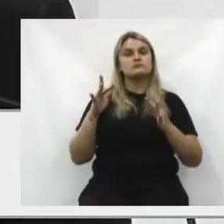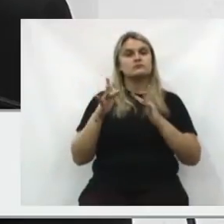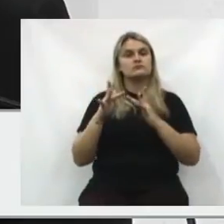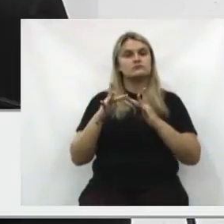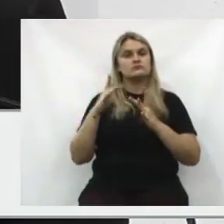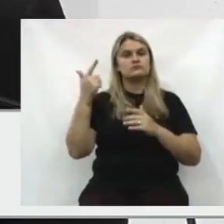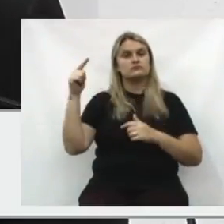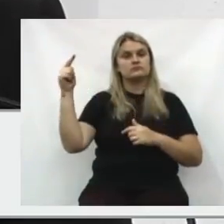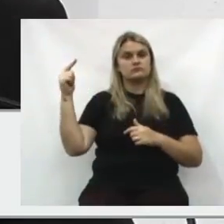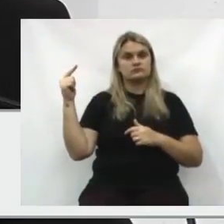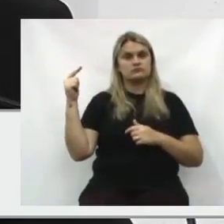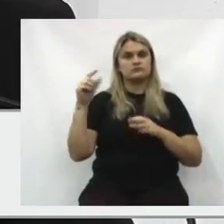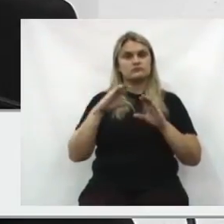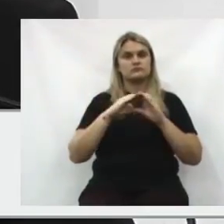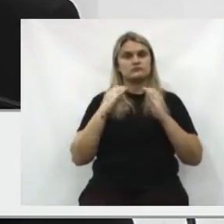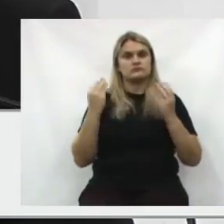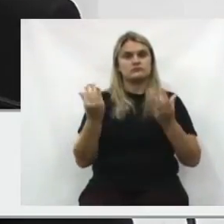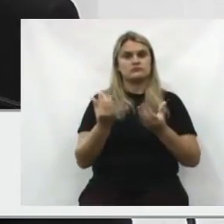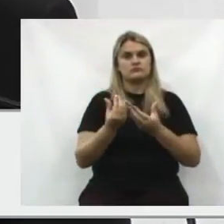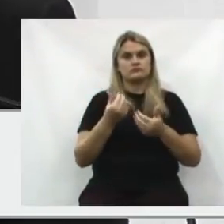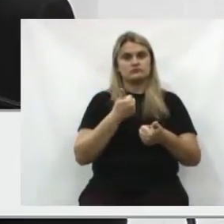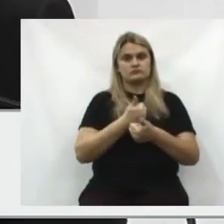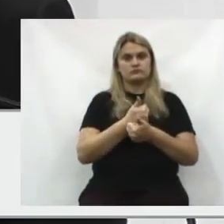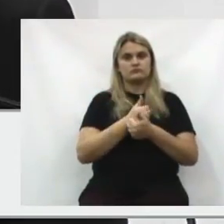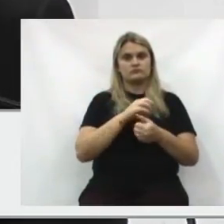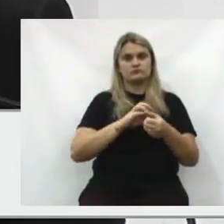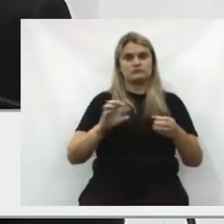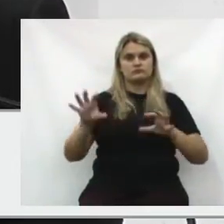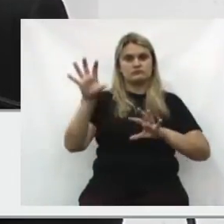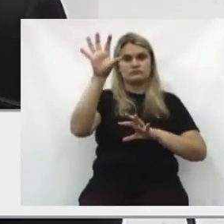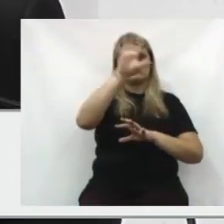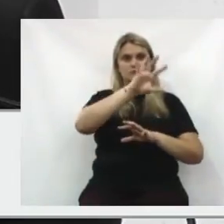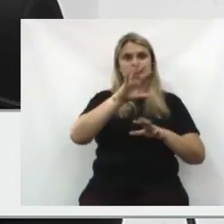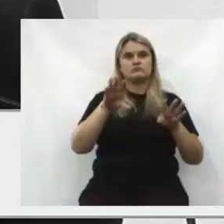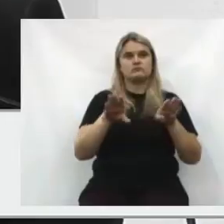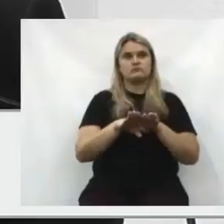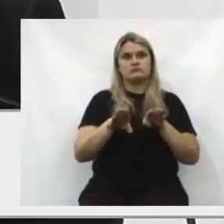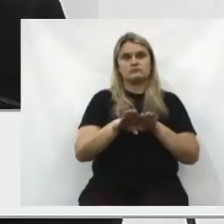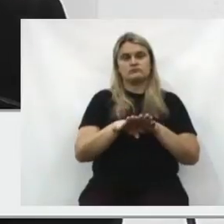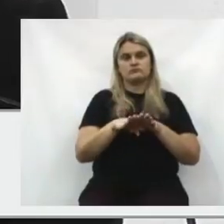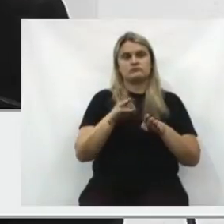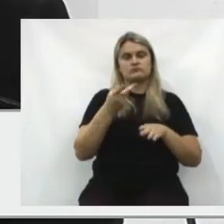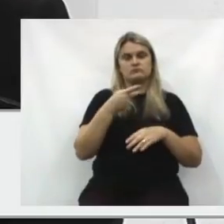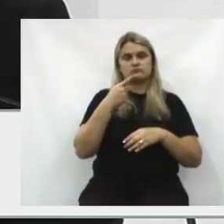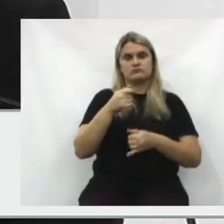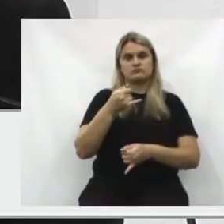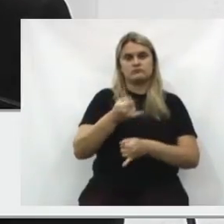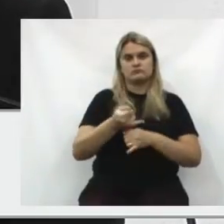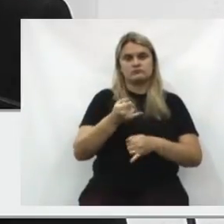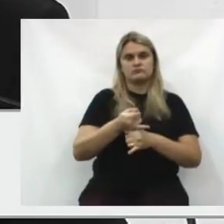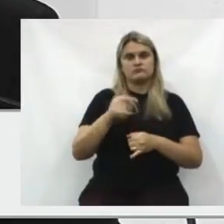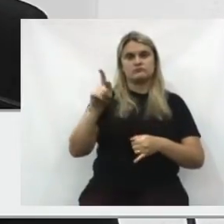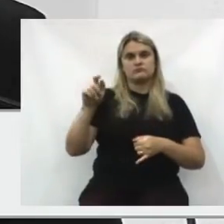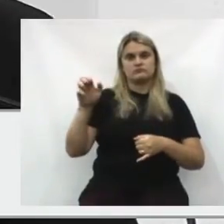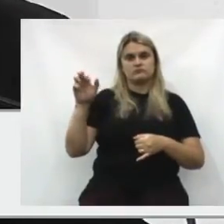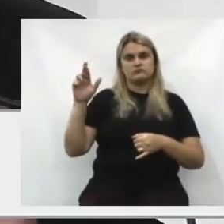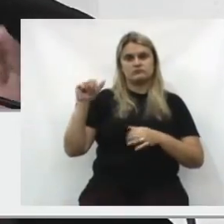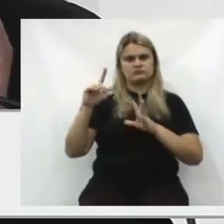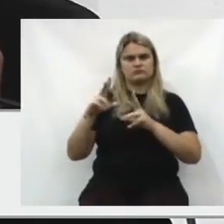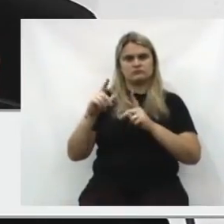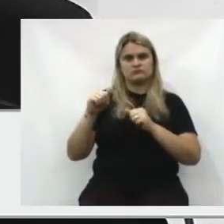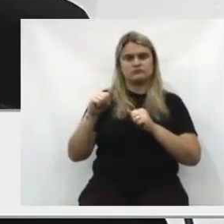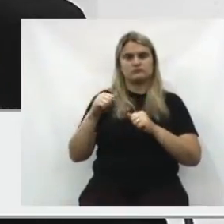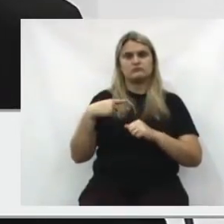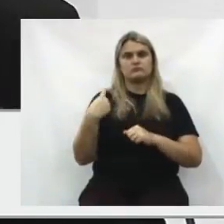municípios. E em contato com outras câmaras aqui da região, e também trazendo os diretores